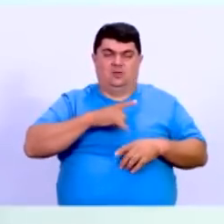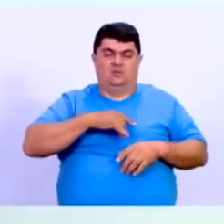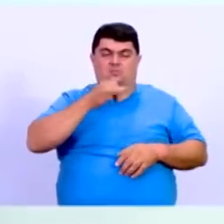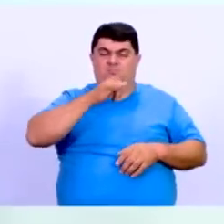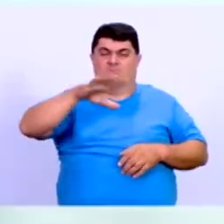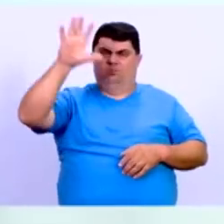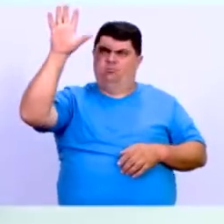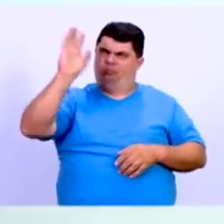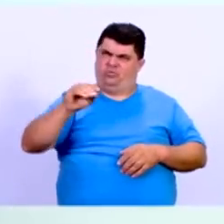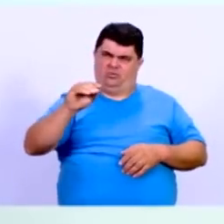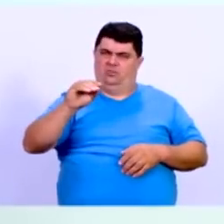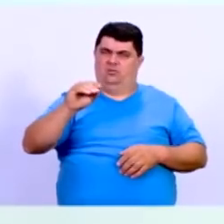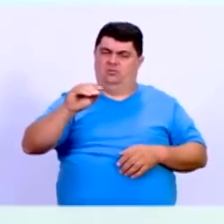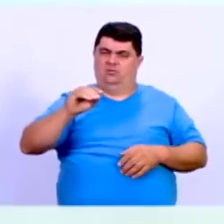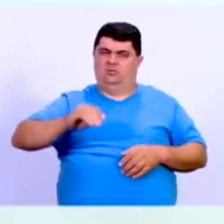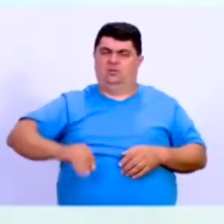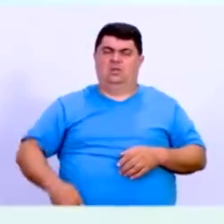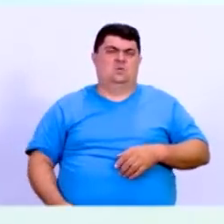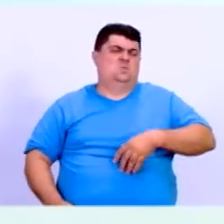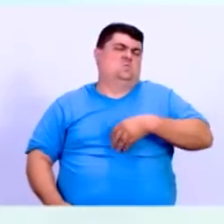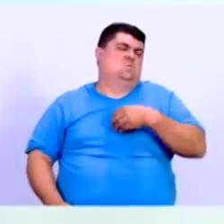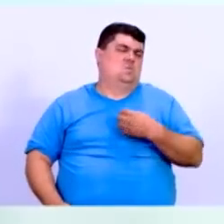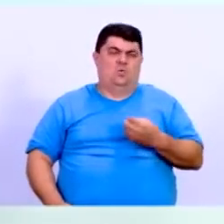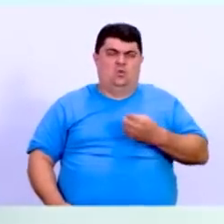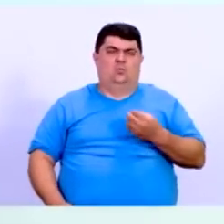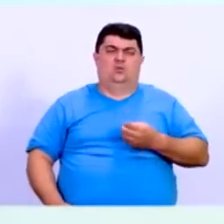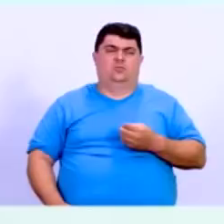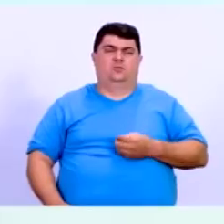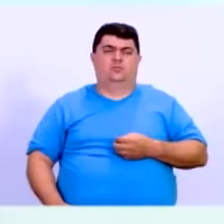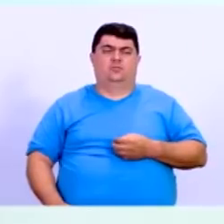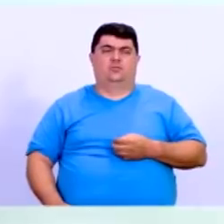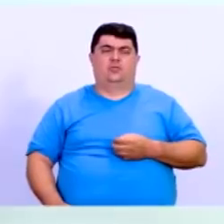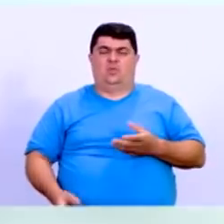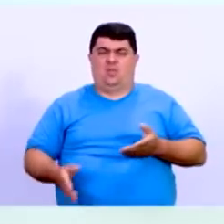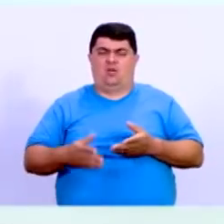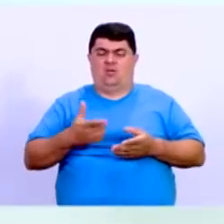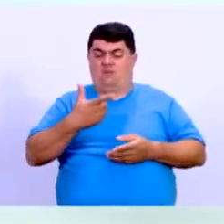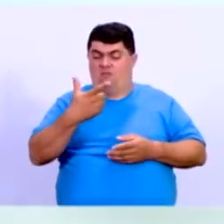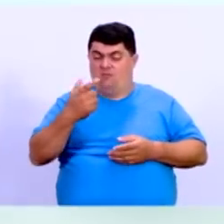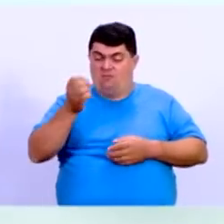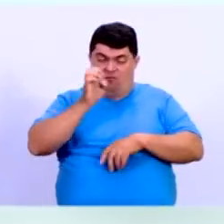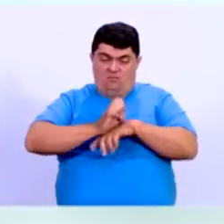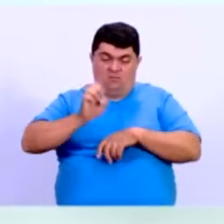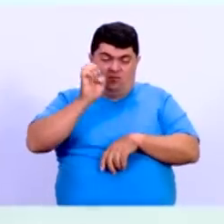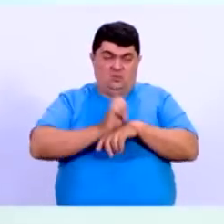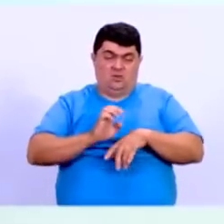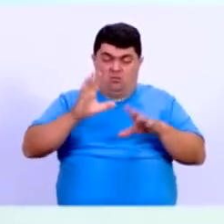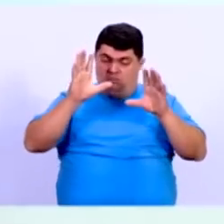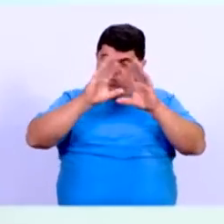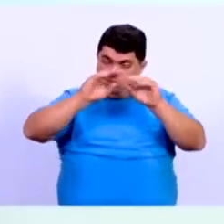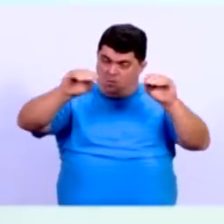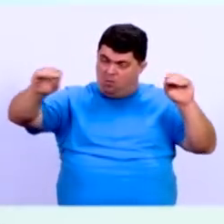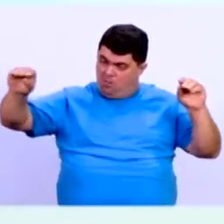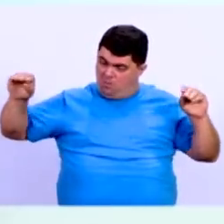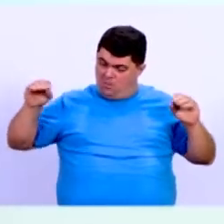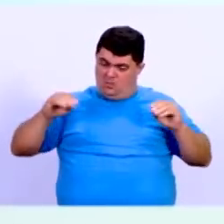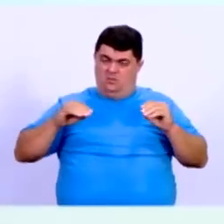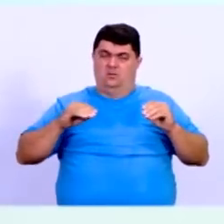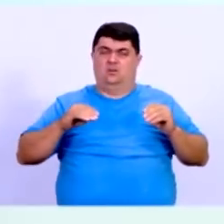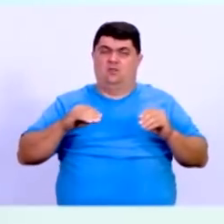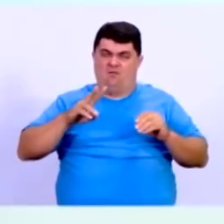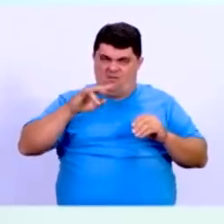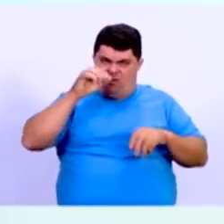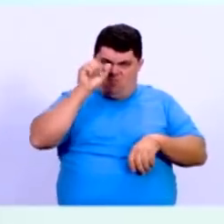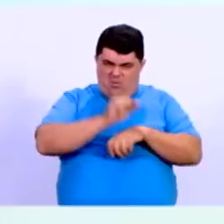energia. E aí, galera? Faltou energia, os 20 estados que tinham serviço vão ficar sem o serviço? Não. Um servidor ele tem